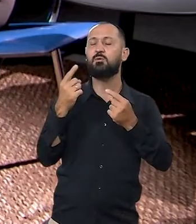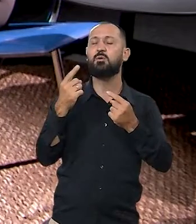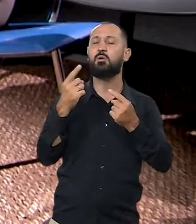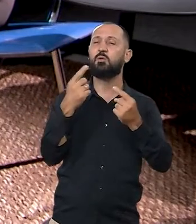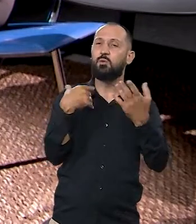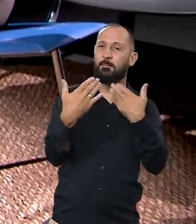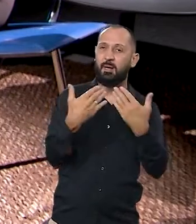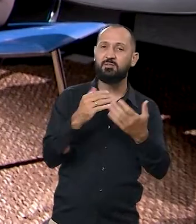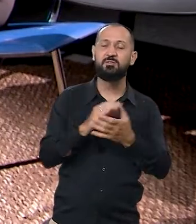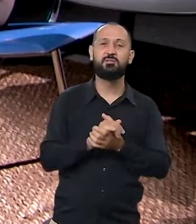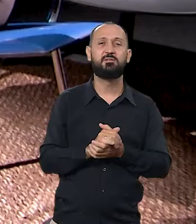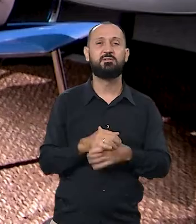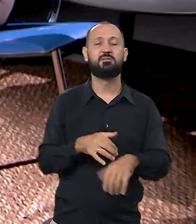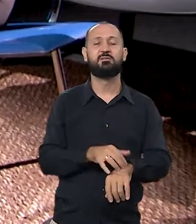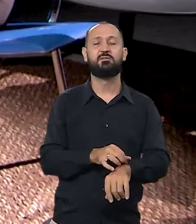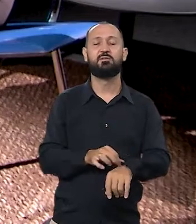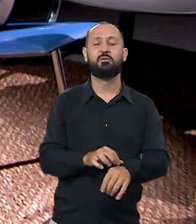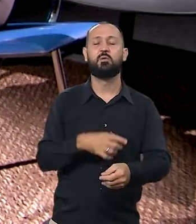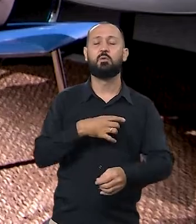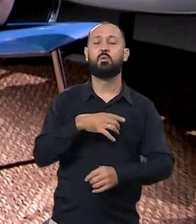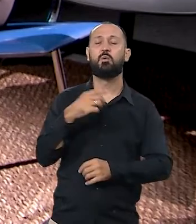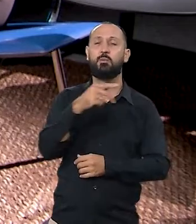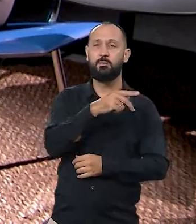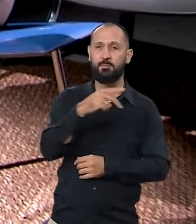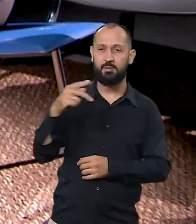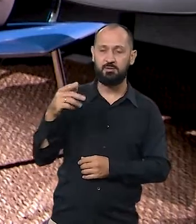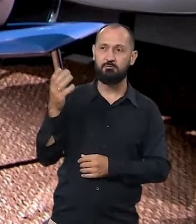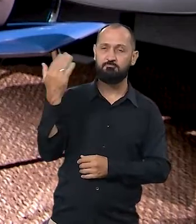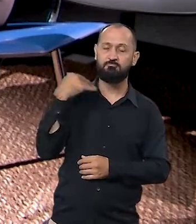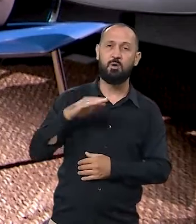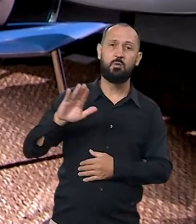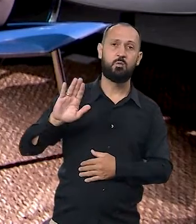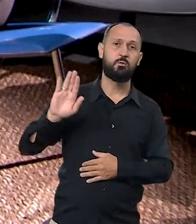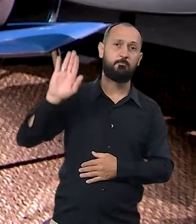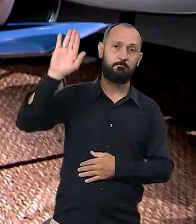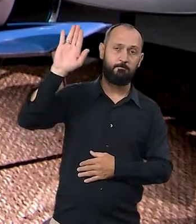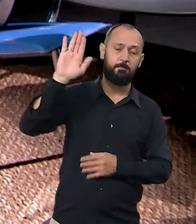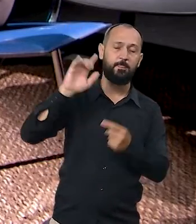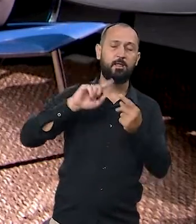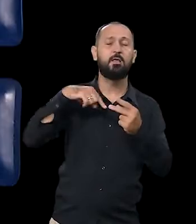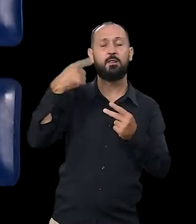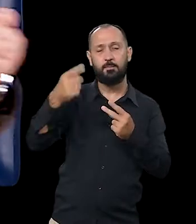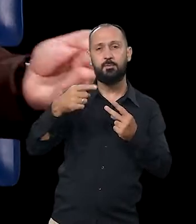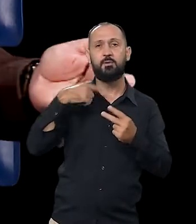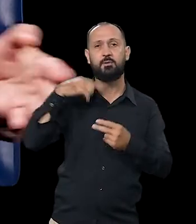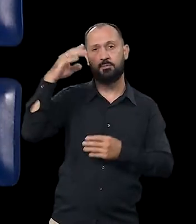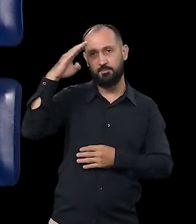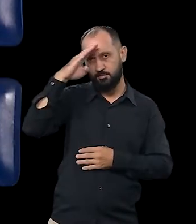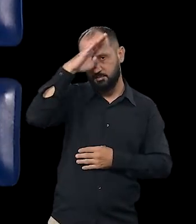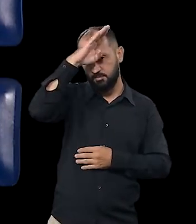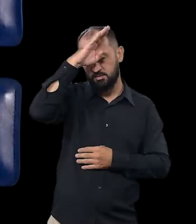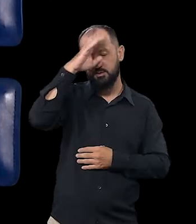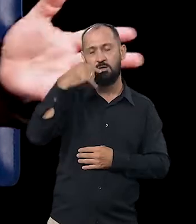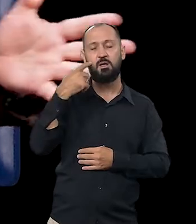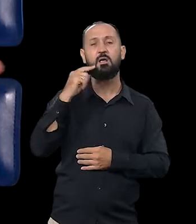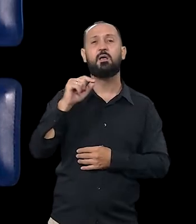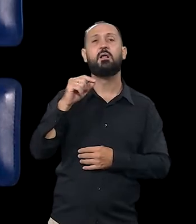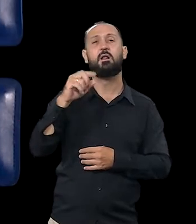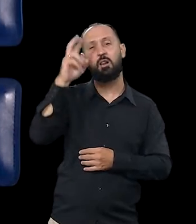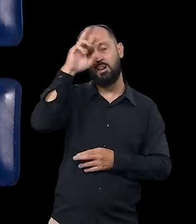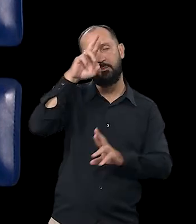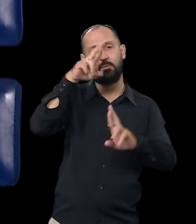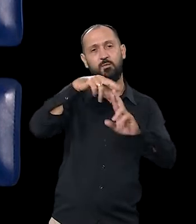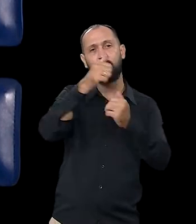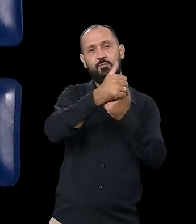Exatamente, eu me lembro que no debate o presidente o então candidato, né, e depois